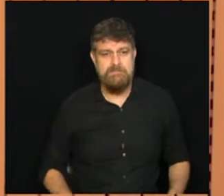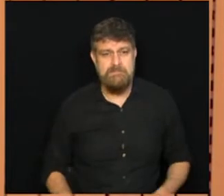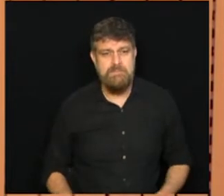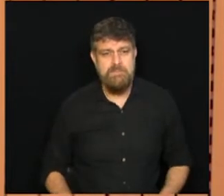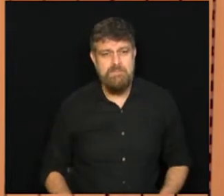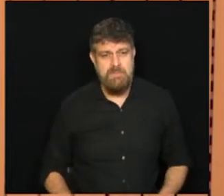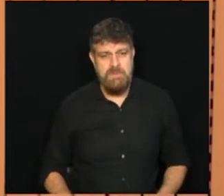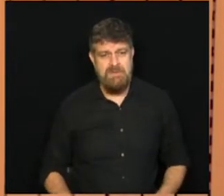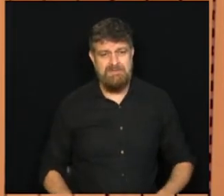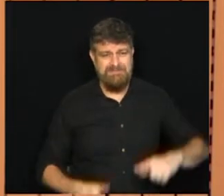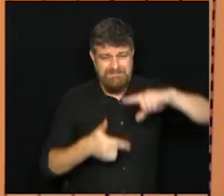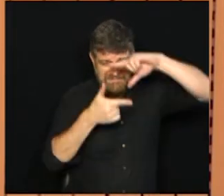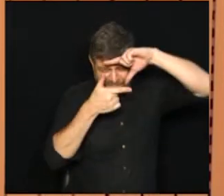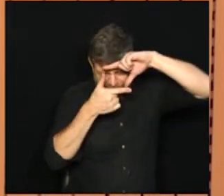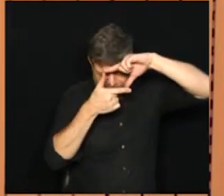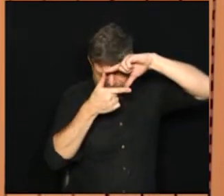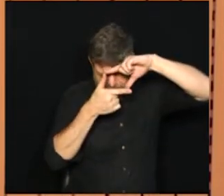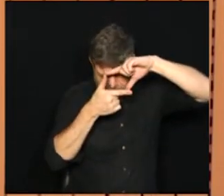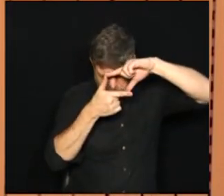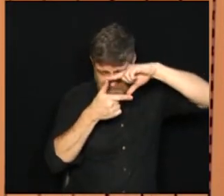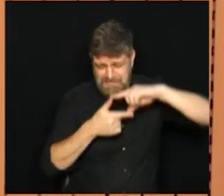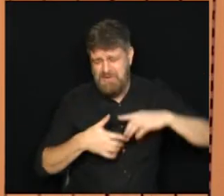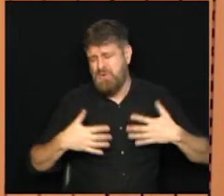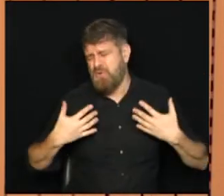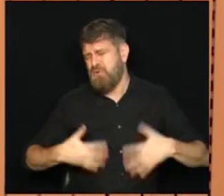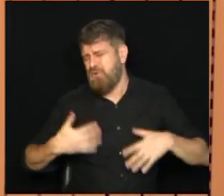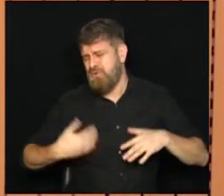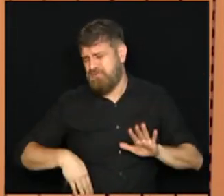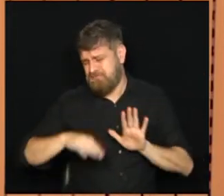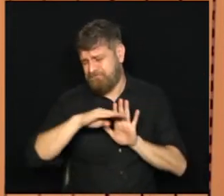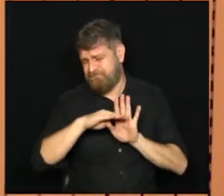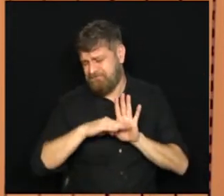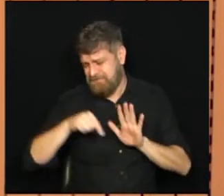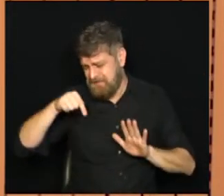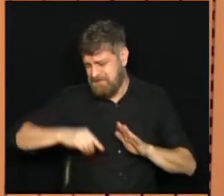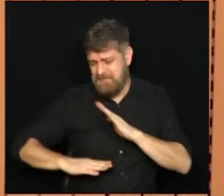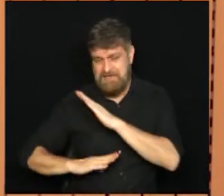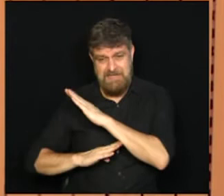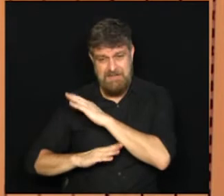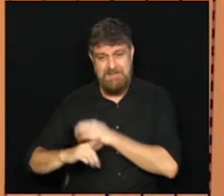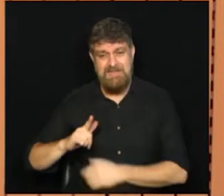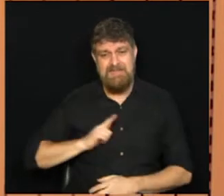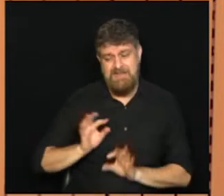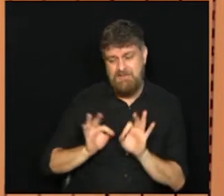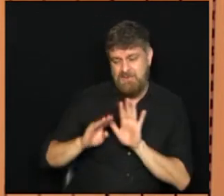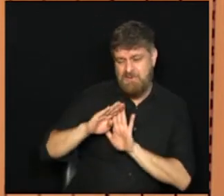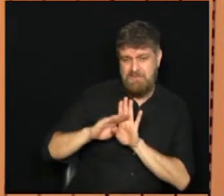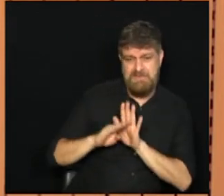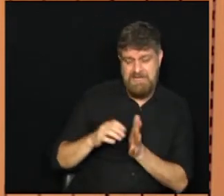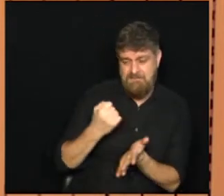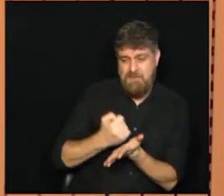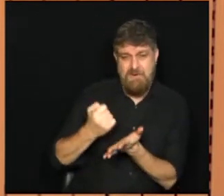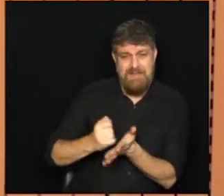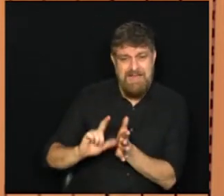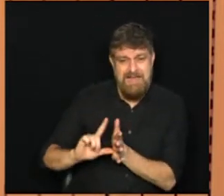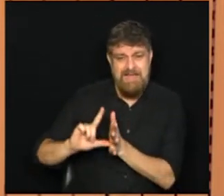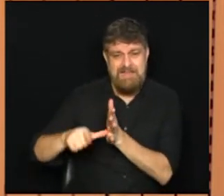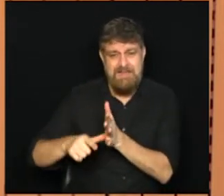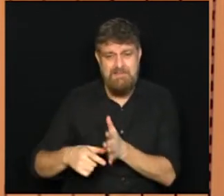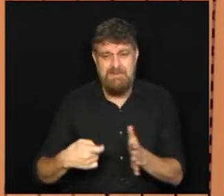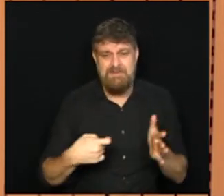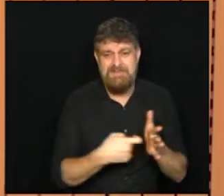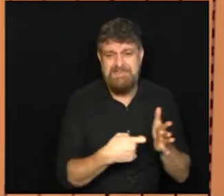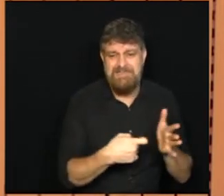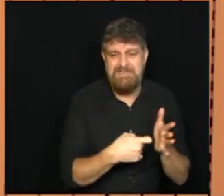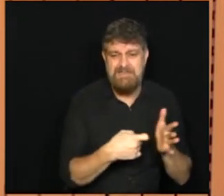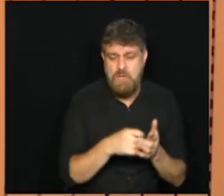do conservadorismo, né, em pautas, inclusive aqui no município a gente teve um projeto que foi protocolado depois dessa denúncia, que é